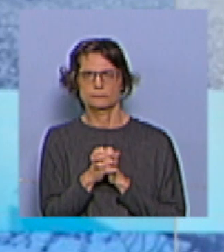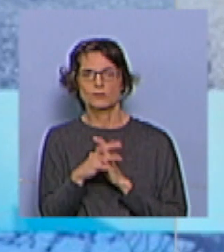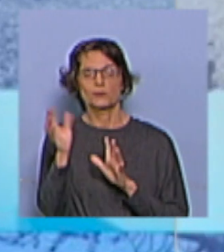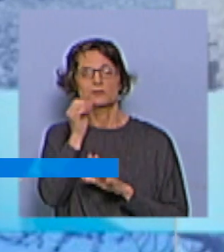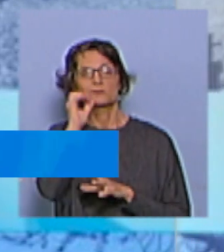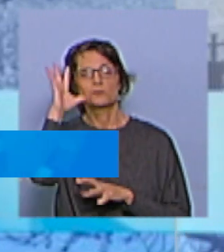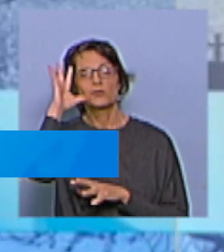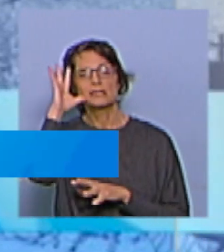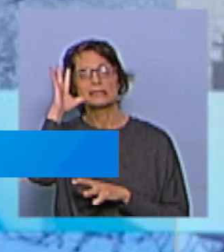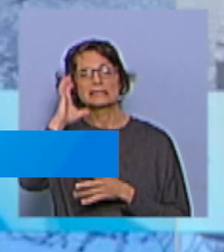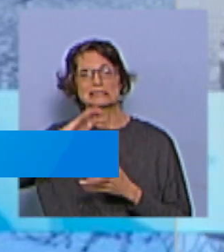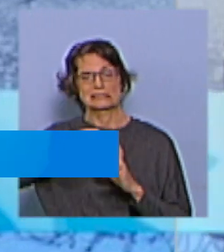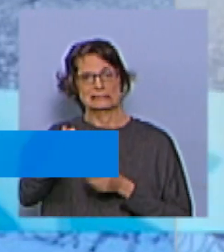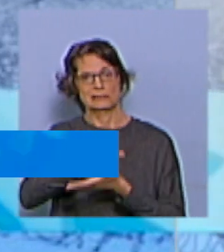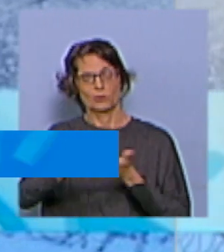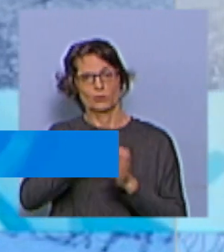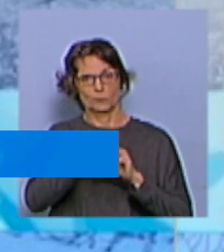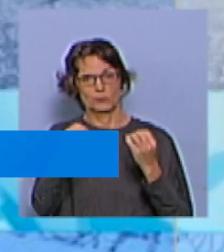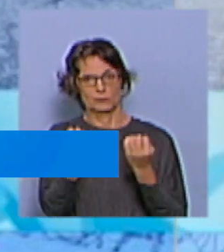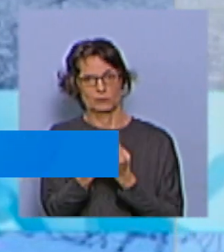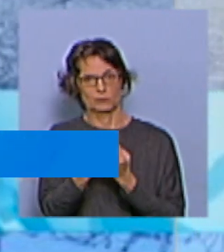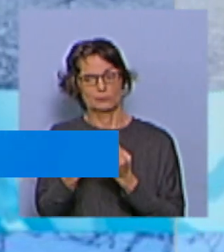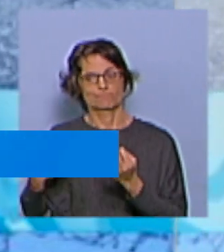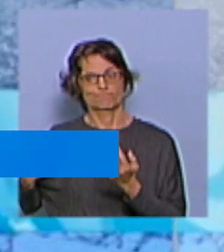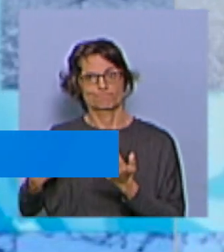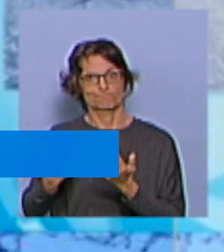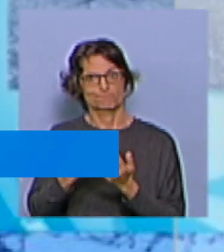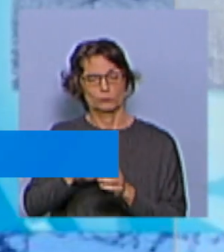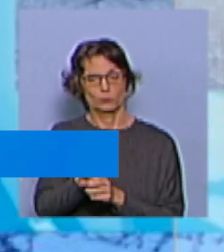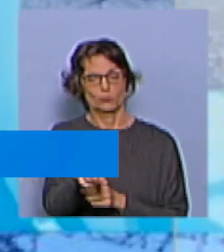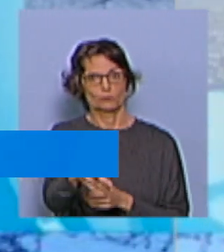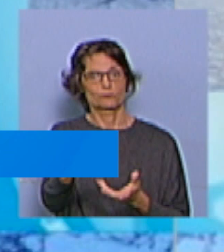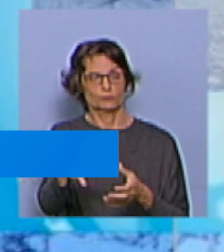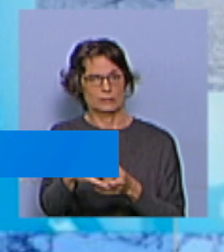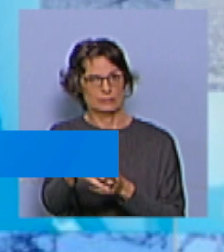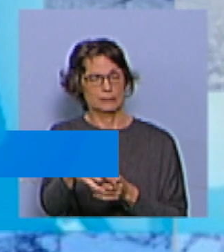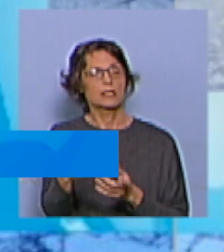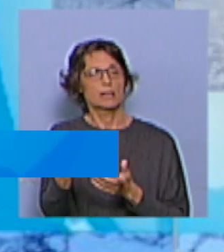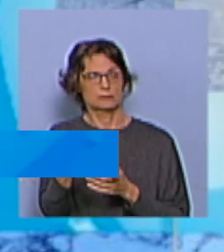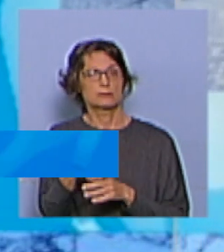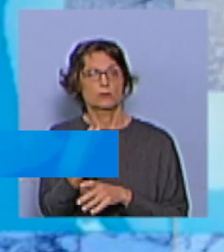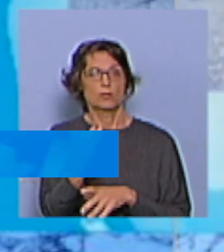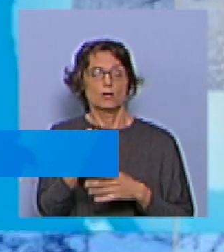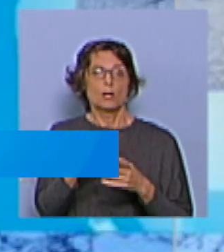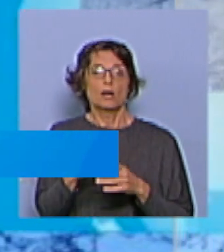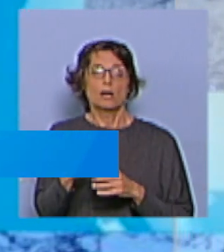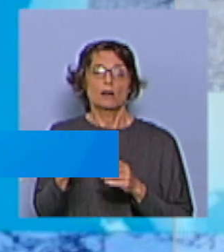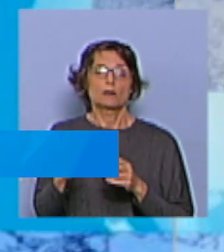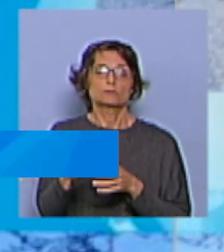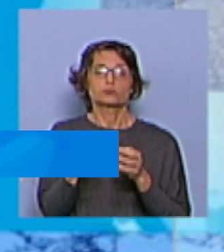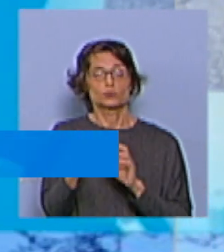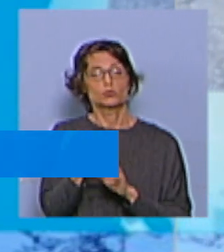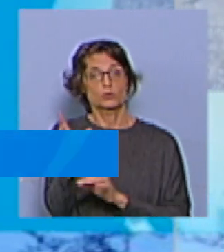Olá, muito boa tarde. A crise económica e social que decorre da pandemia Covid-19 mobiliza a União Europeia para a coesão